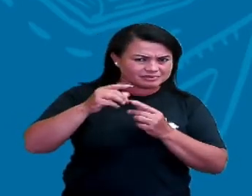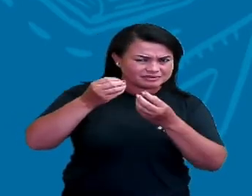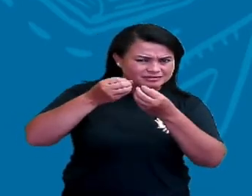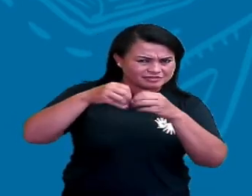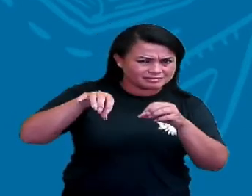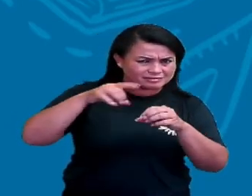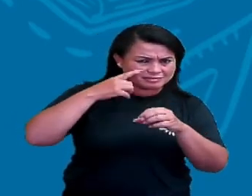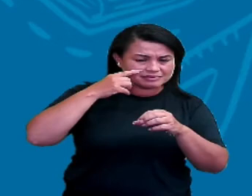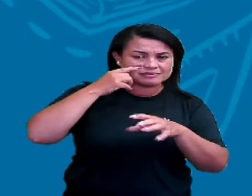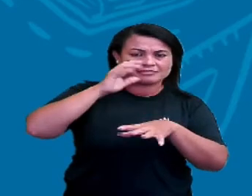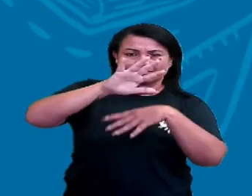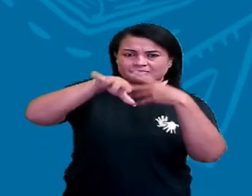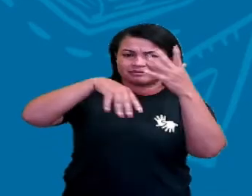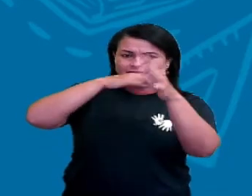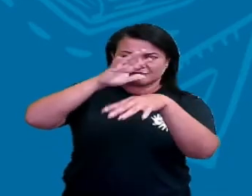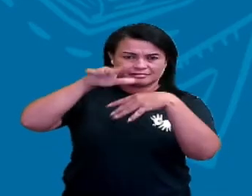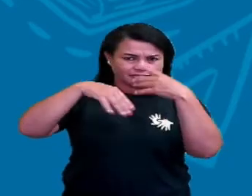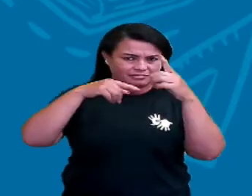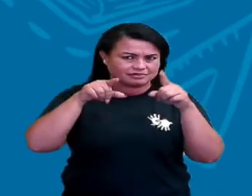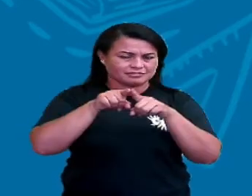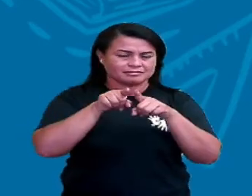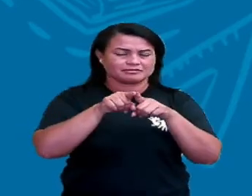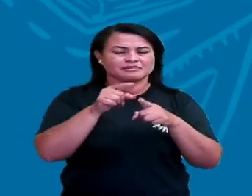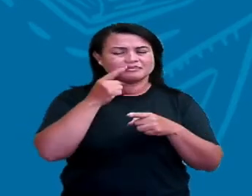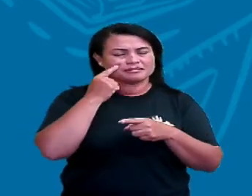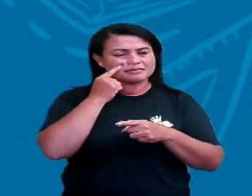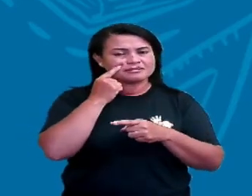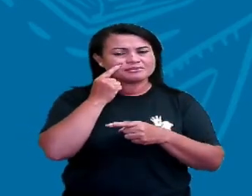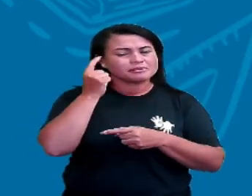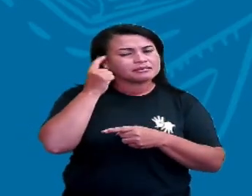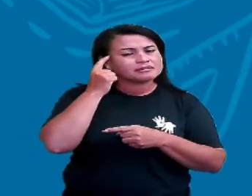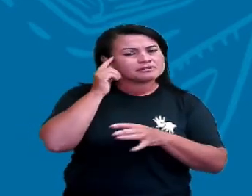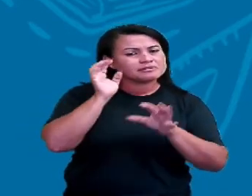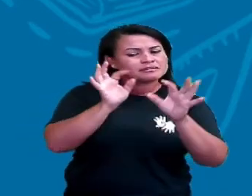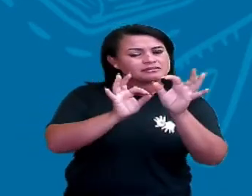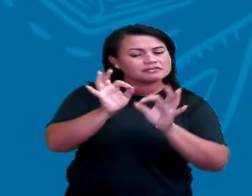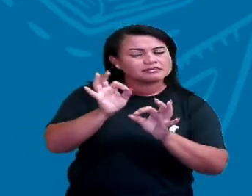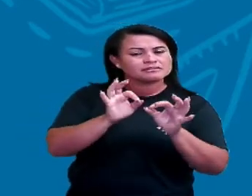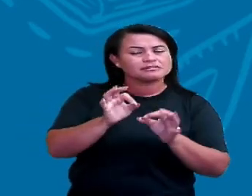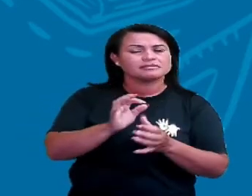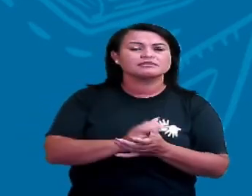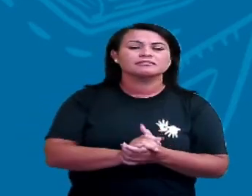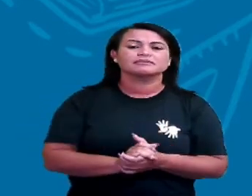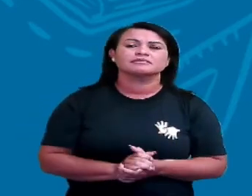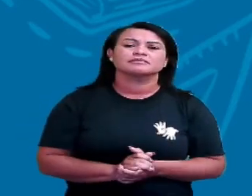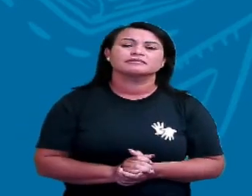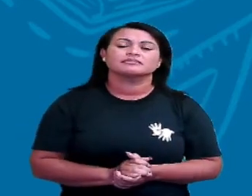aqui, embaralhadas na tela de vocês. Vamos pensar aqui no sonzinho.